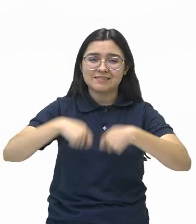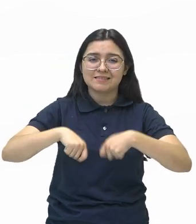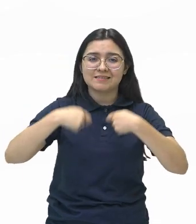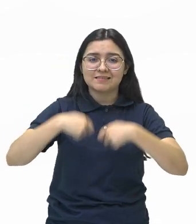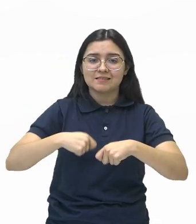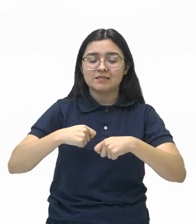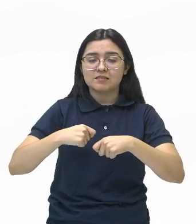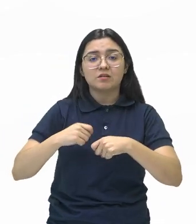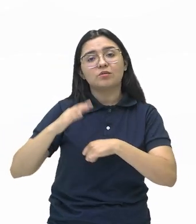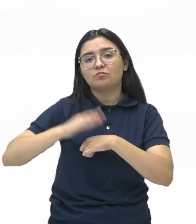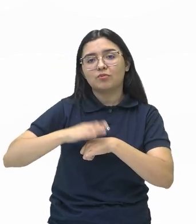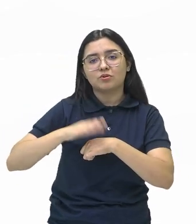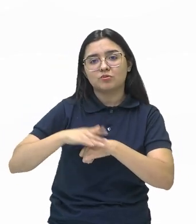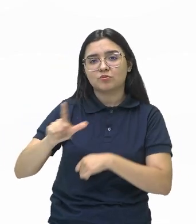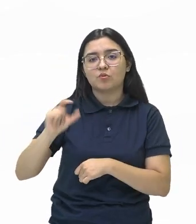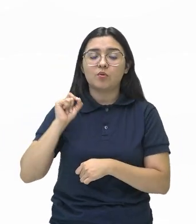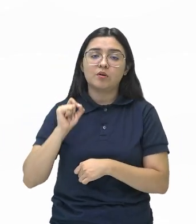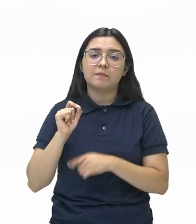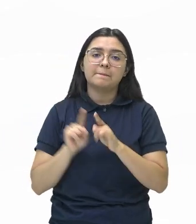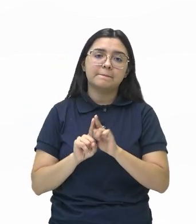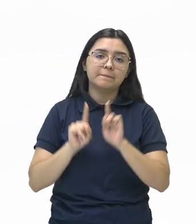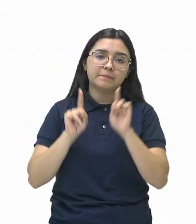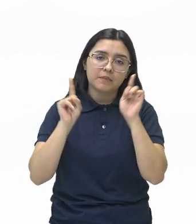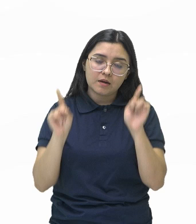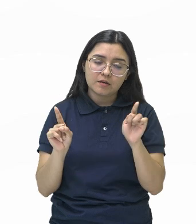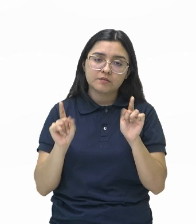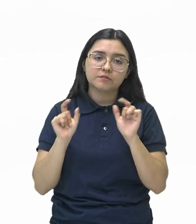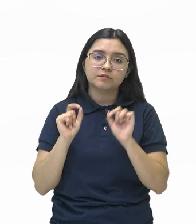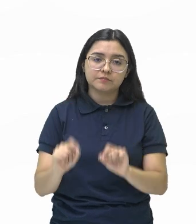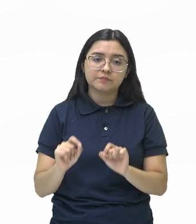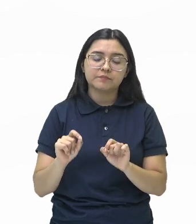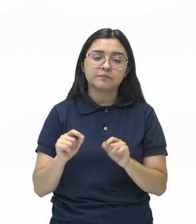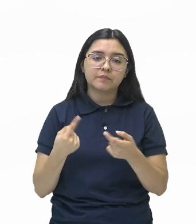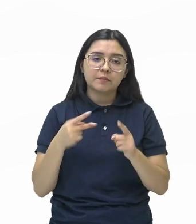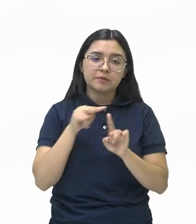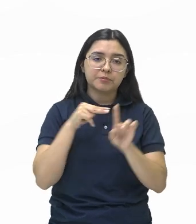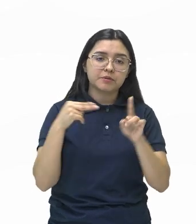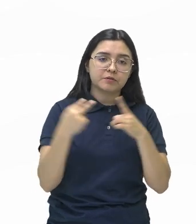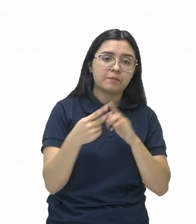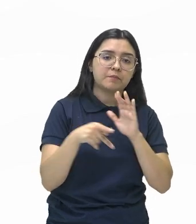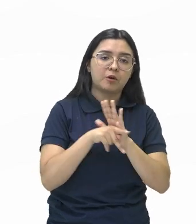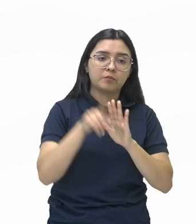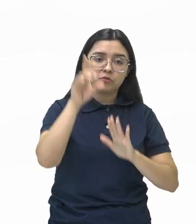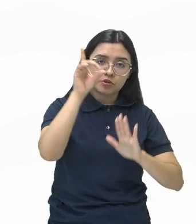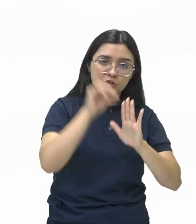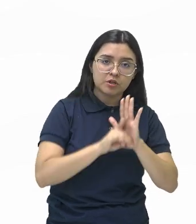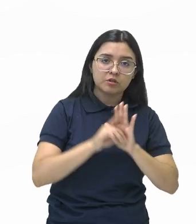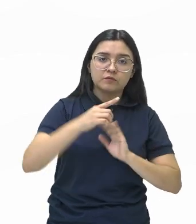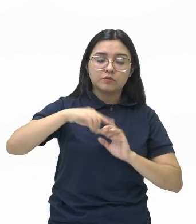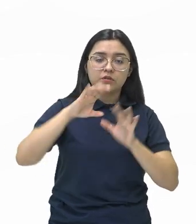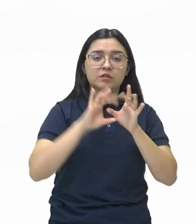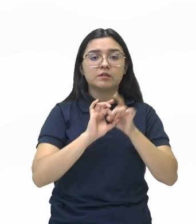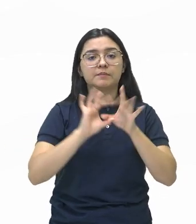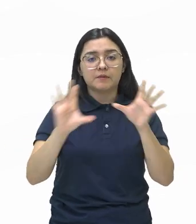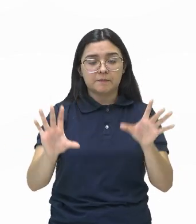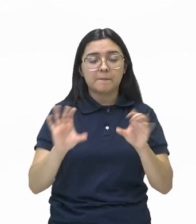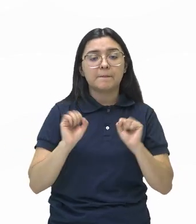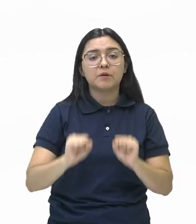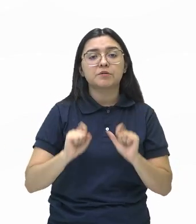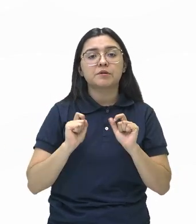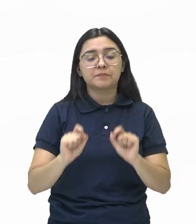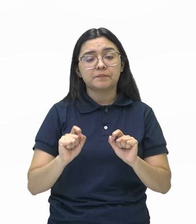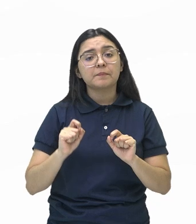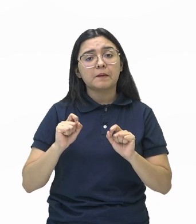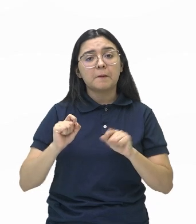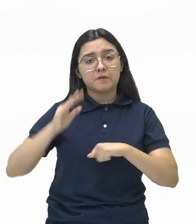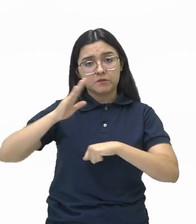sua escolha, mas do ponto de vista do direito, que todos têm, ele pode ter a